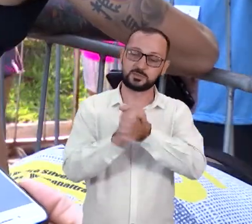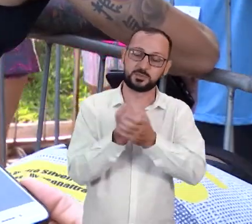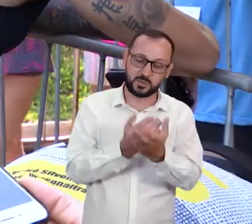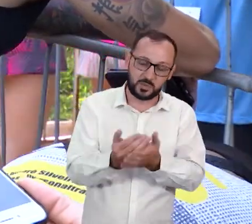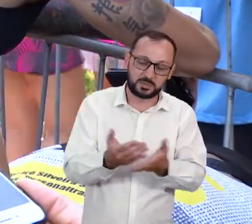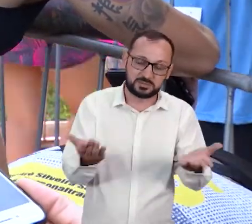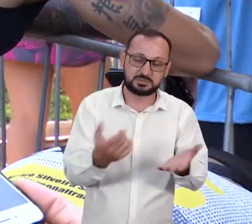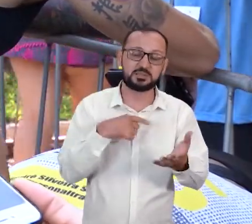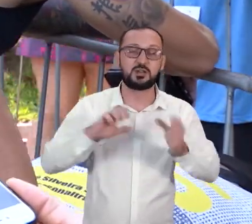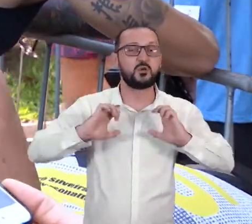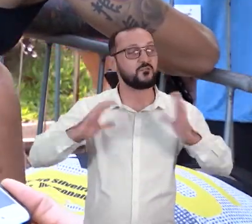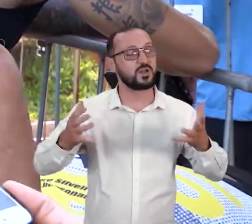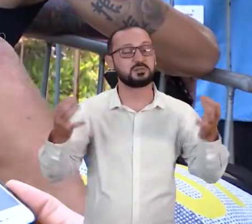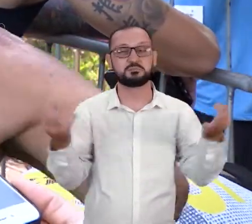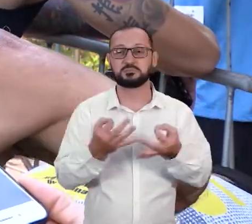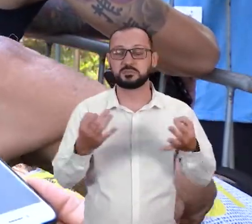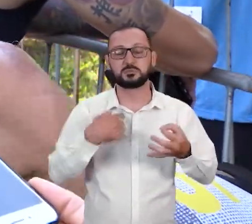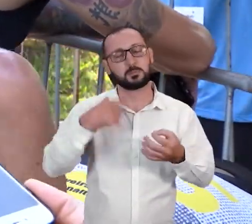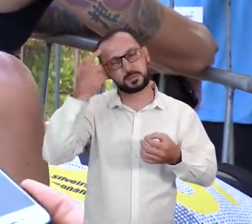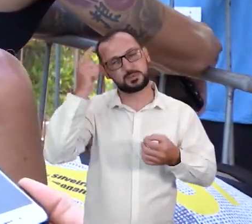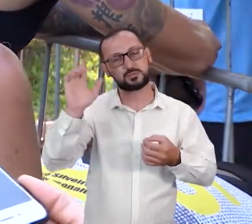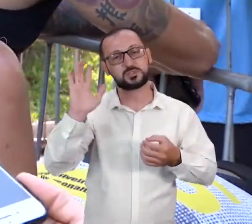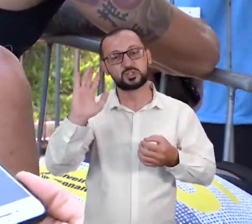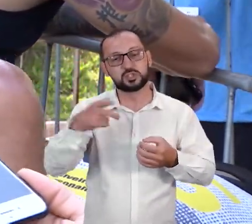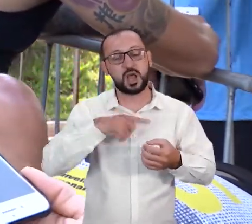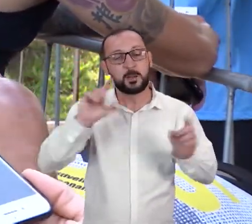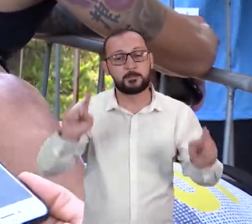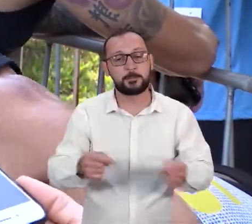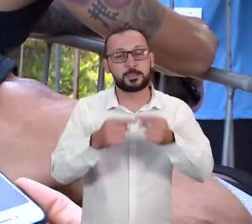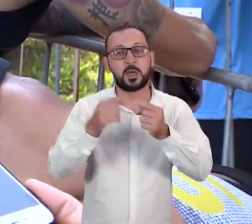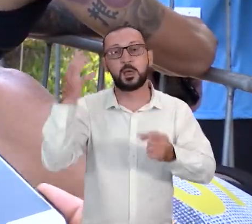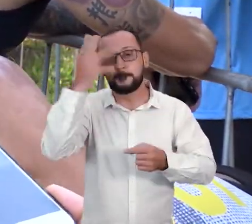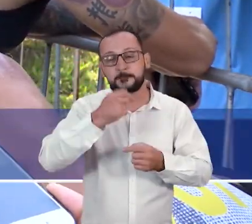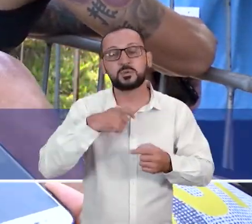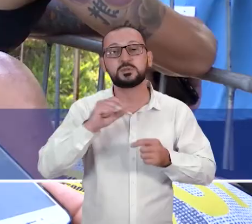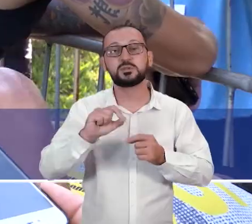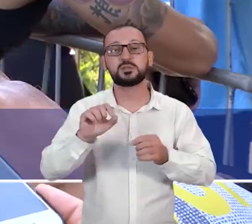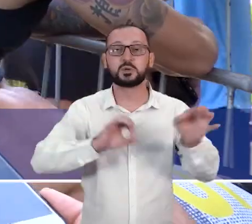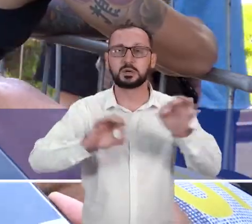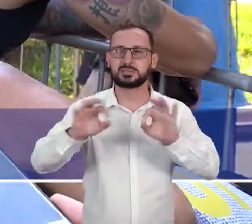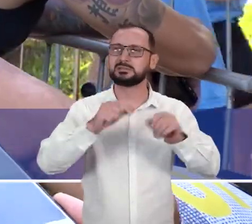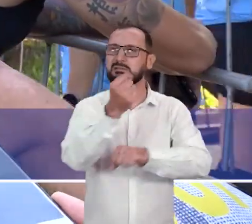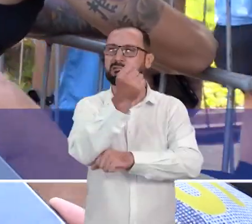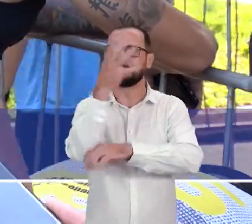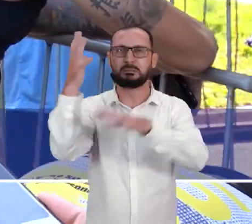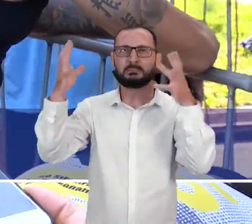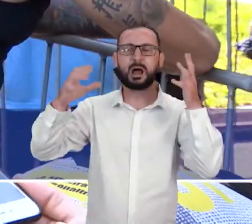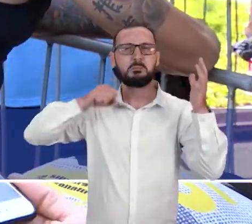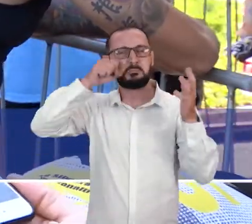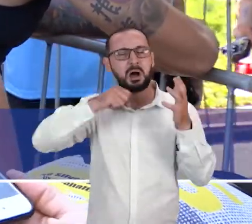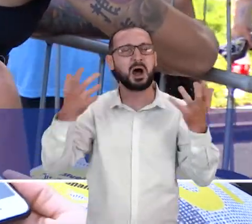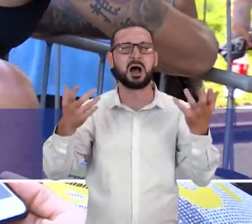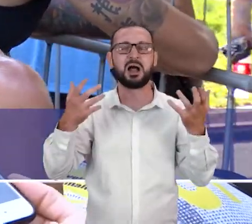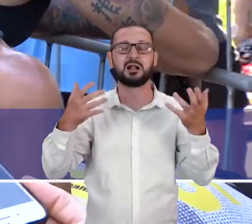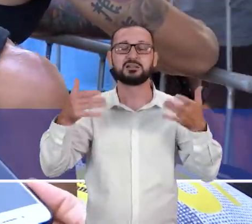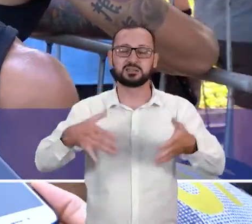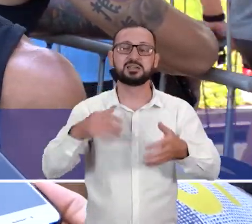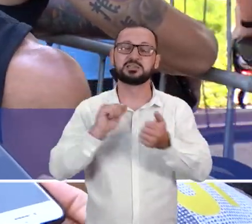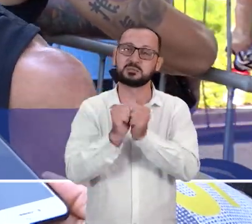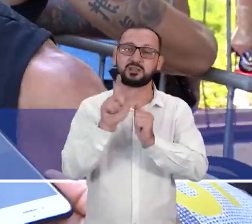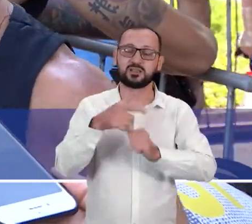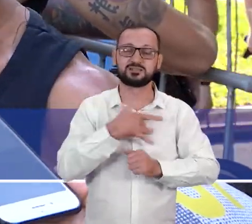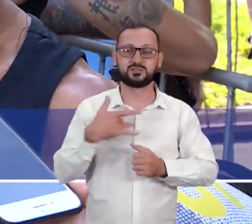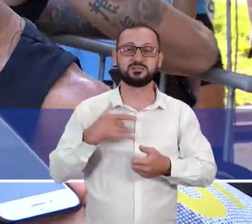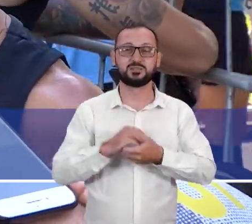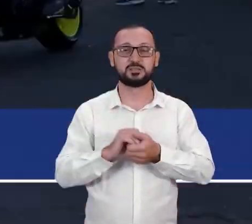né? Que tá de parabéns desde já aqui, nesse grande evento. Eu nunca imaginava que vocês estão já tanto bonito assim o parque, né? E as pessoas aqui se concentrando